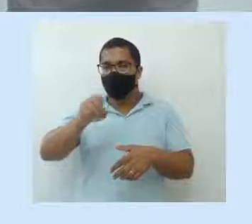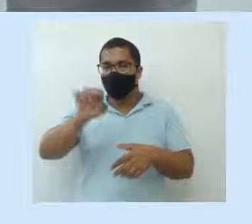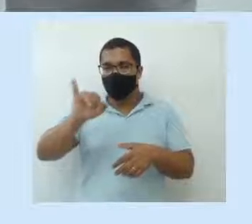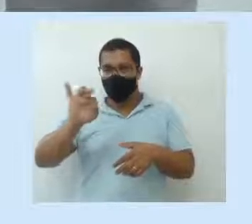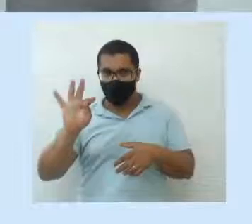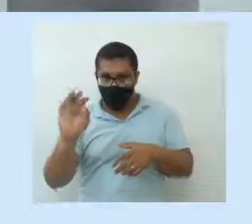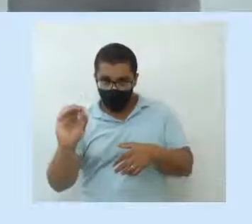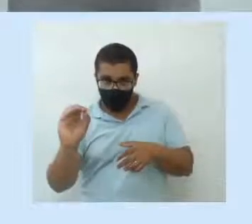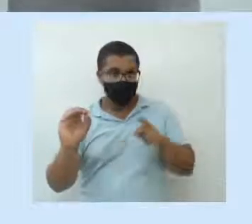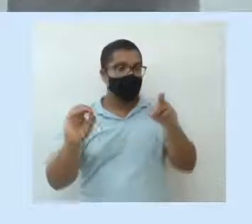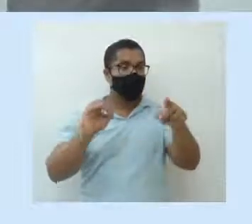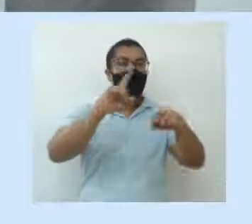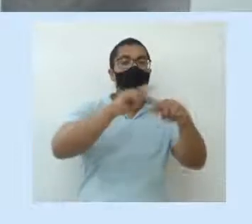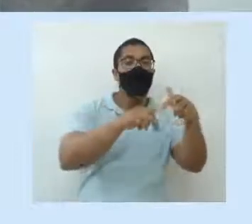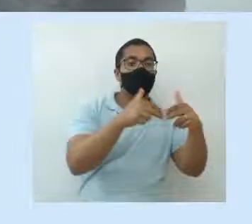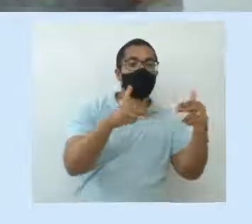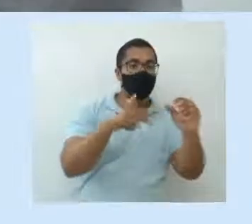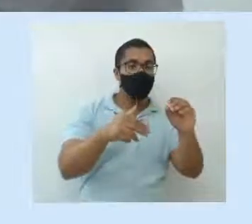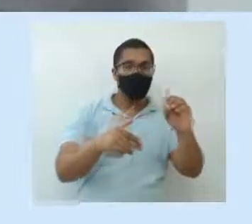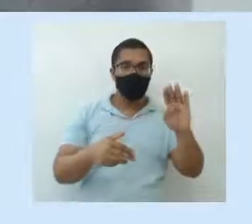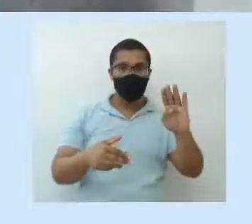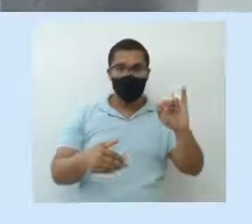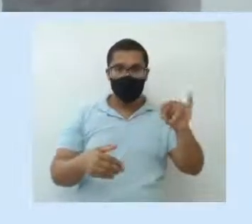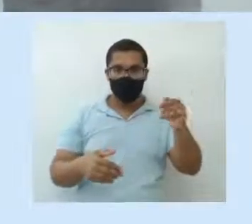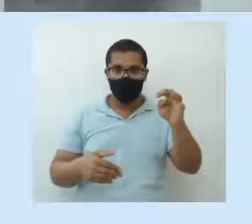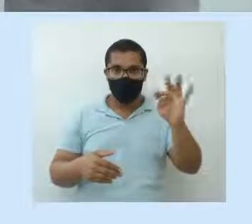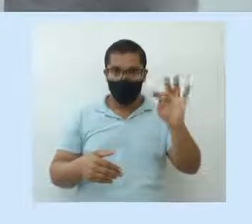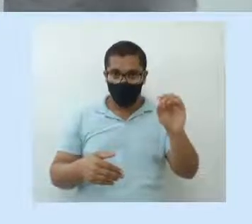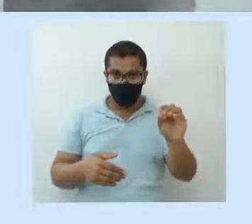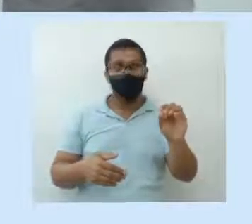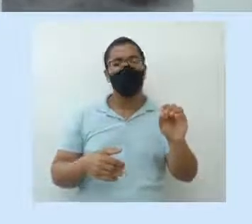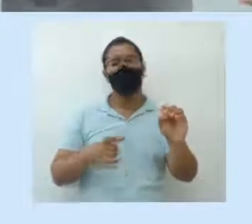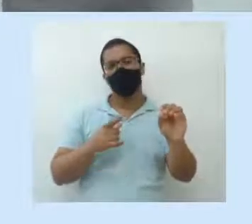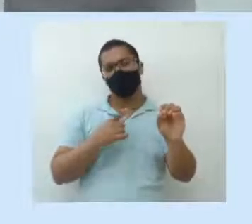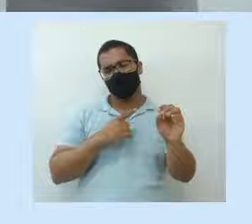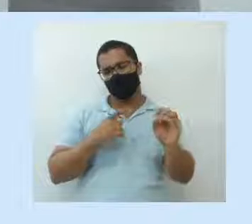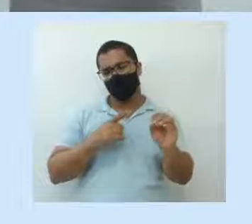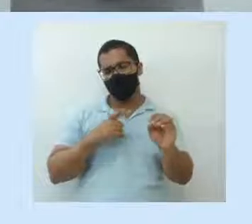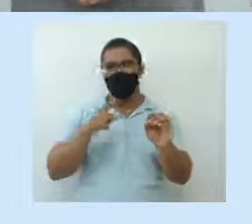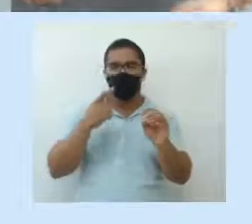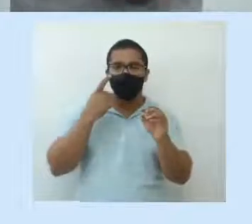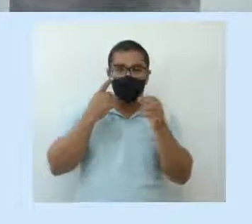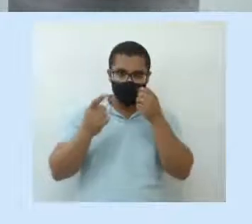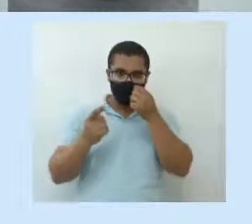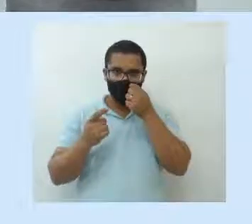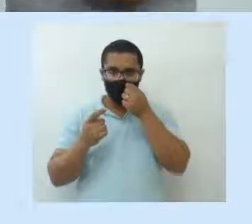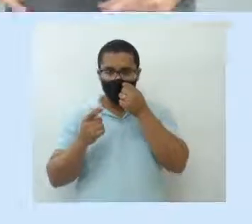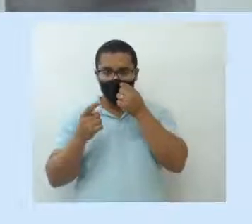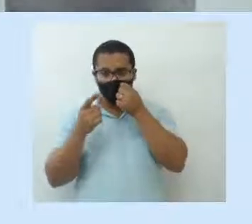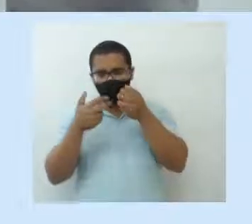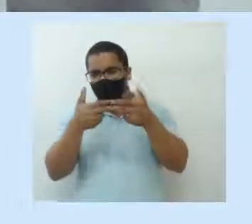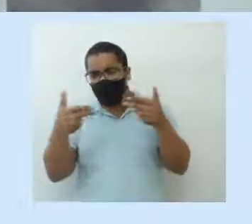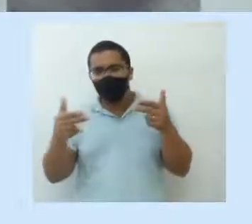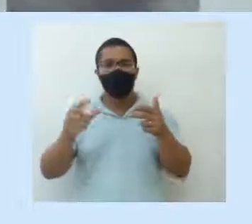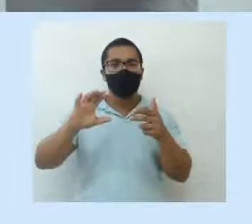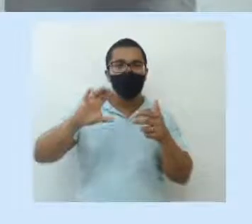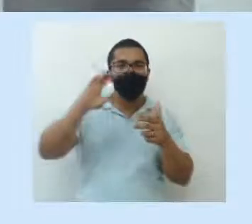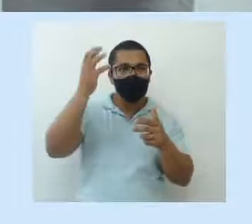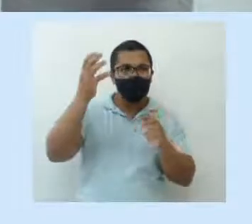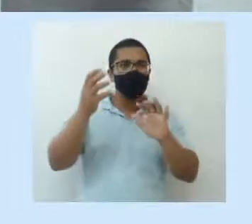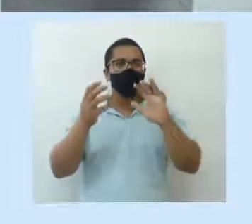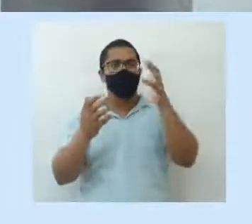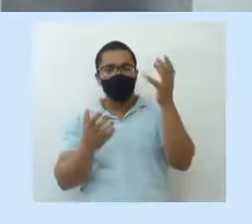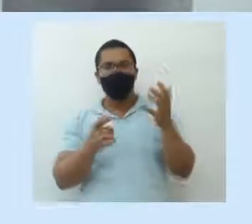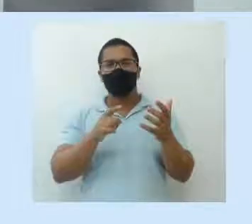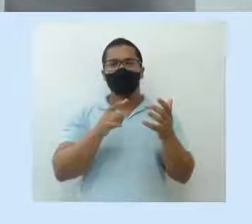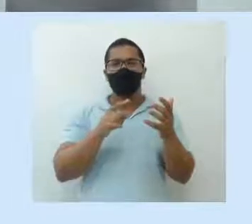corroborando, afirmando naquela questão do fenômeno, do sujeito, da aparência, do ser. Aí veja só,